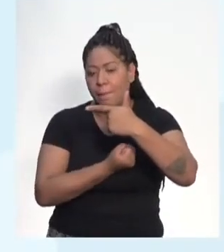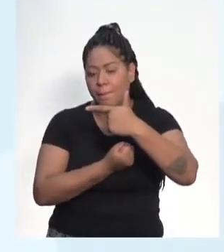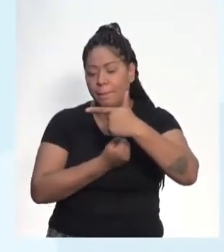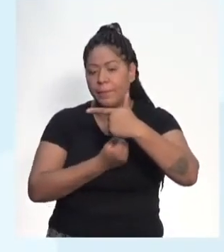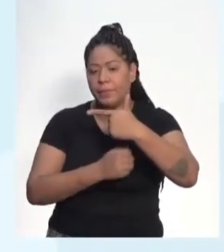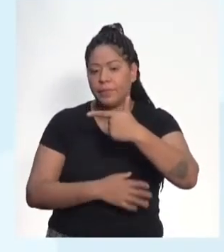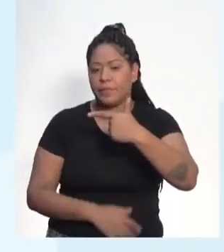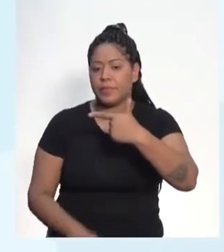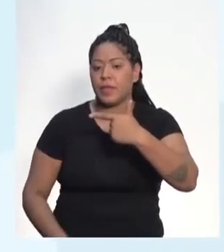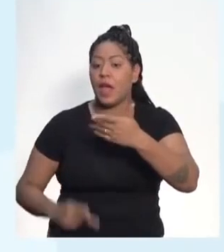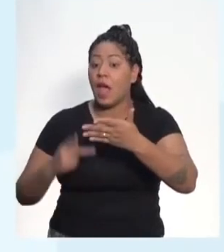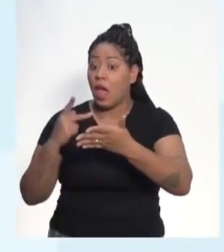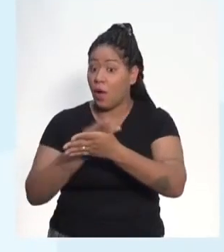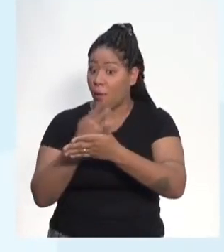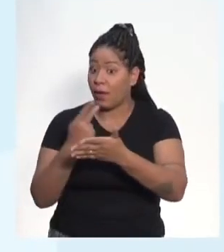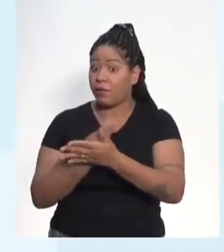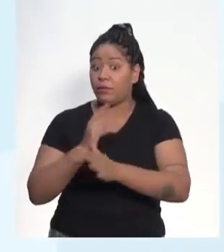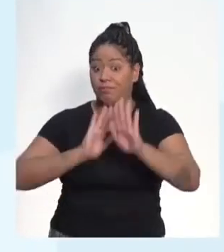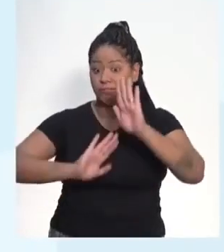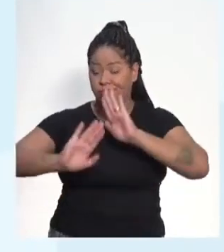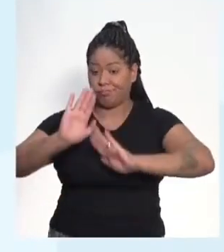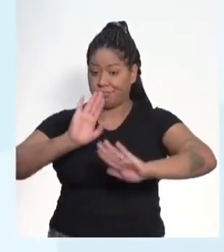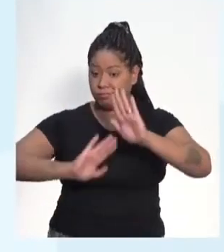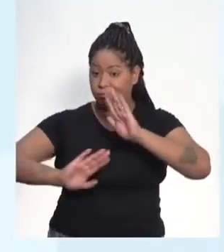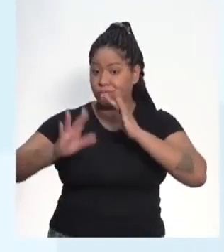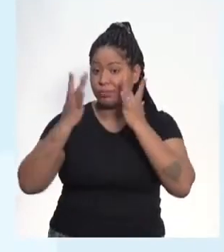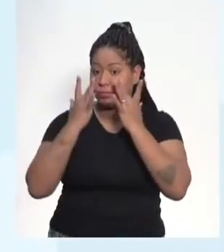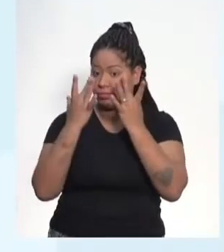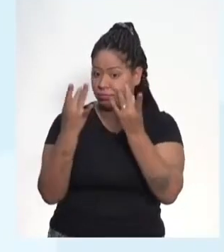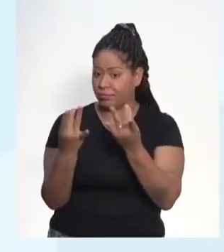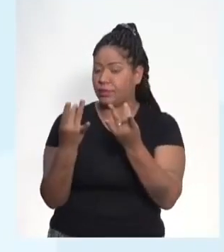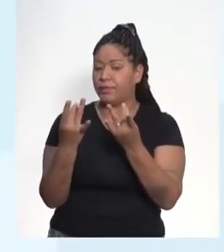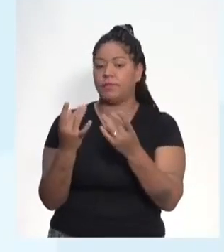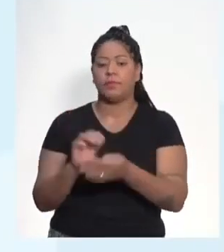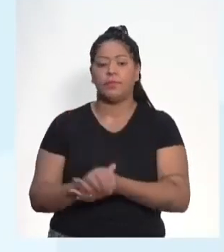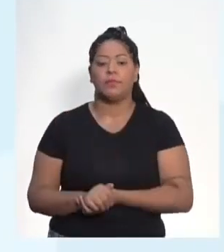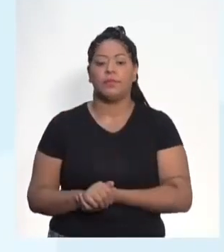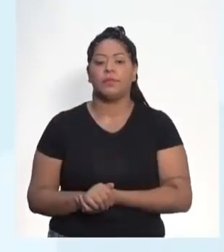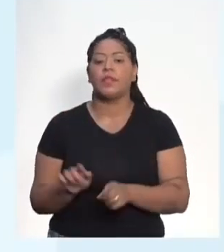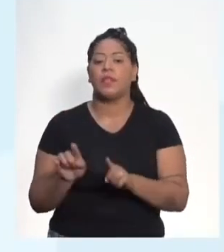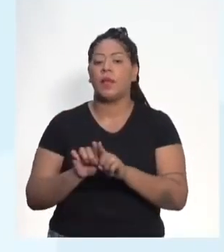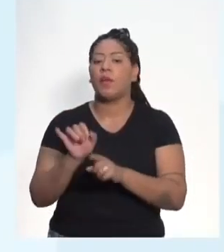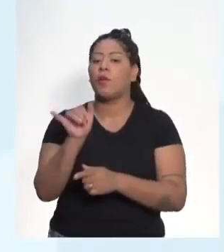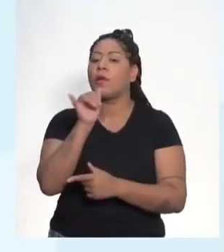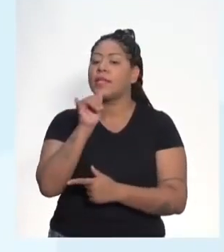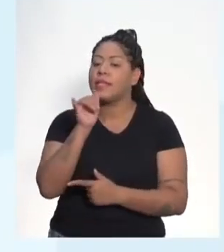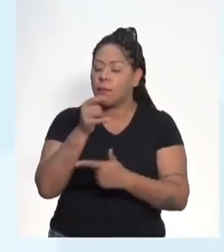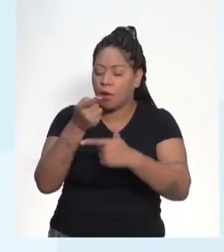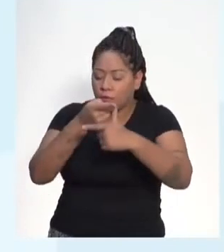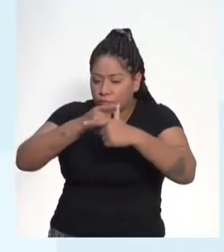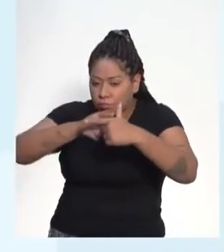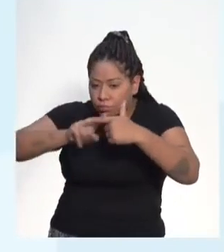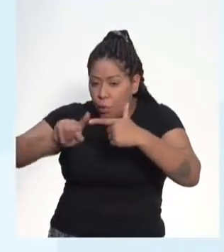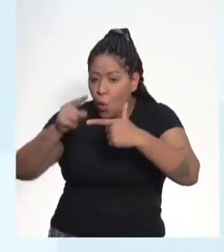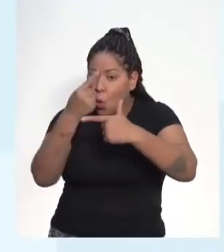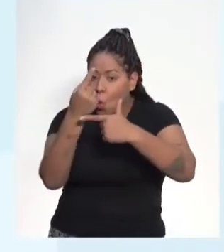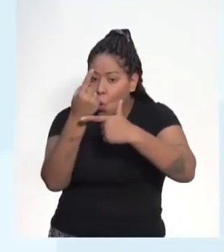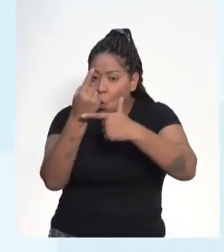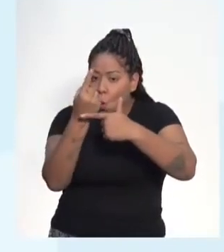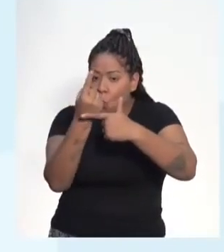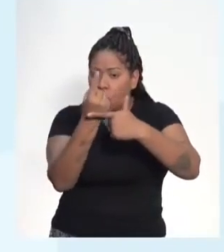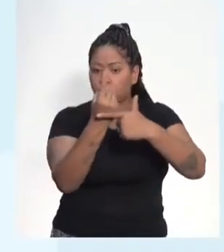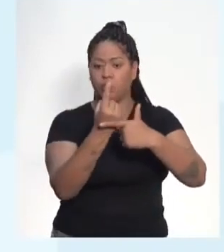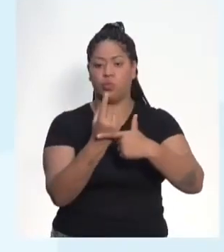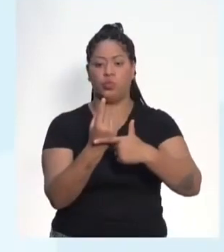erro grosseiro em matemática. Tá? Então, não pode. E aqui, como exemplo, a gente tem o famoso 1/4. Né? Então, aqui